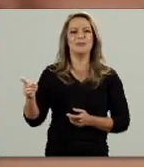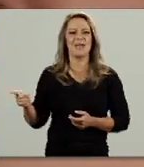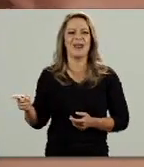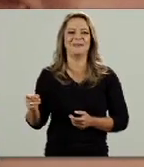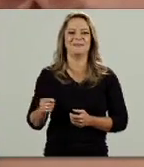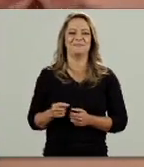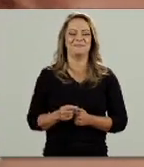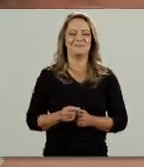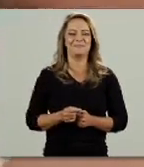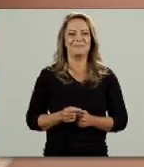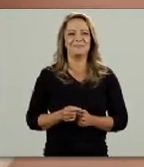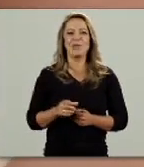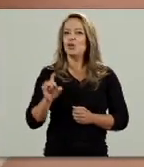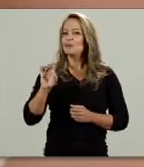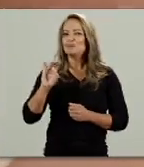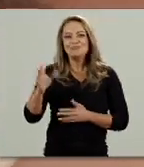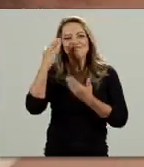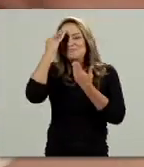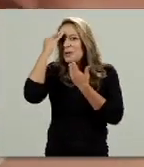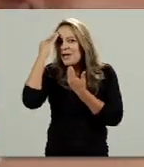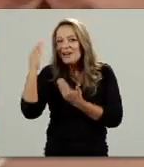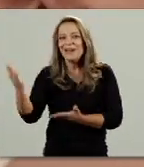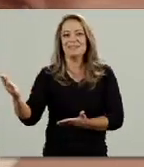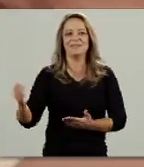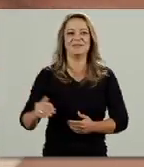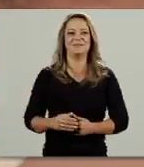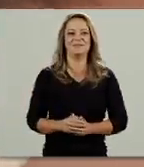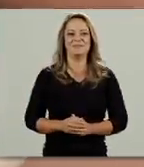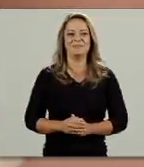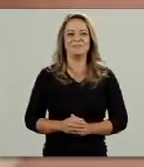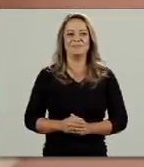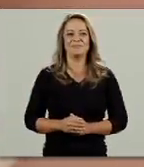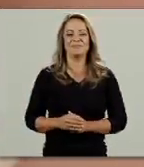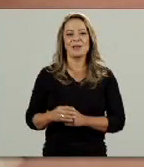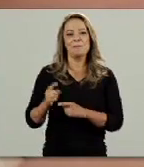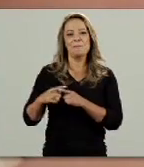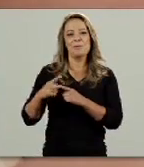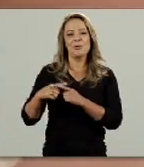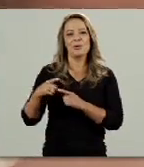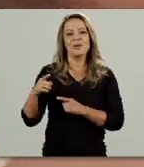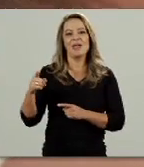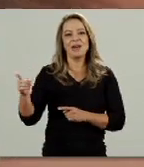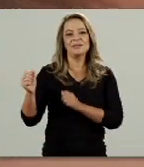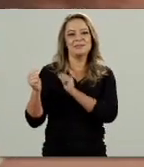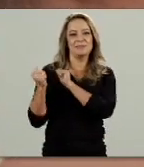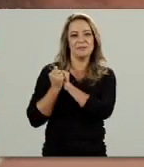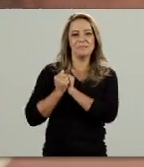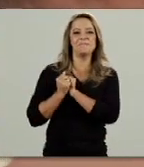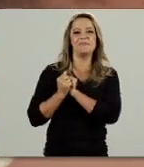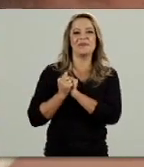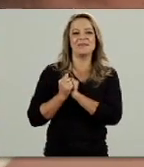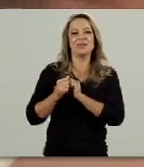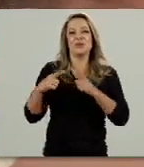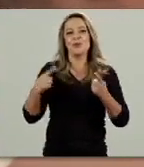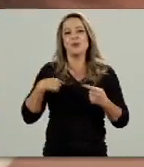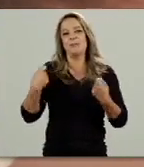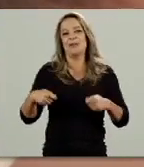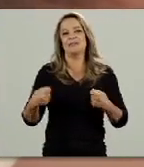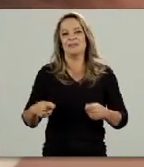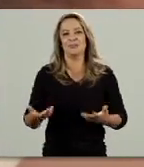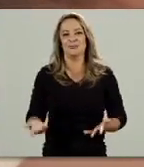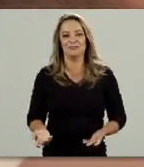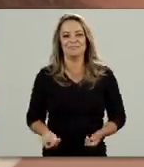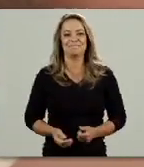gosto muito dela, que eu só tenho a agradecer. Por ela estar sempre presente